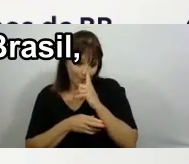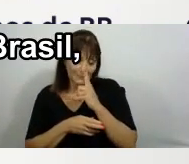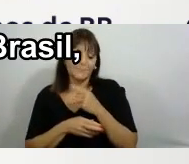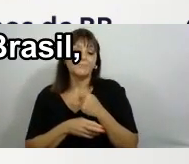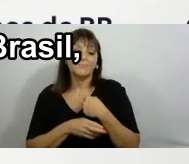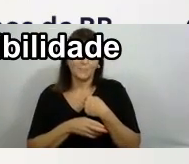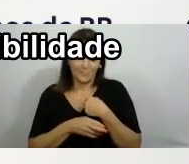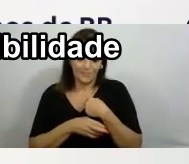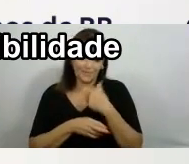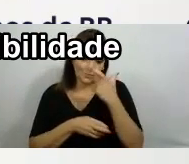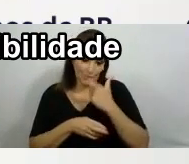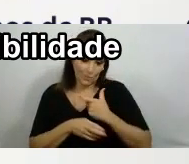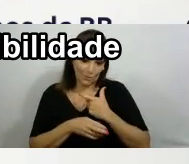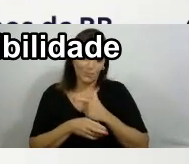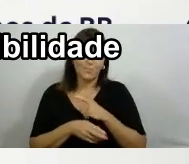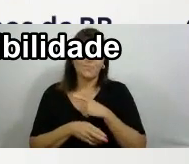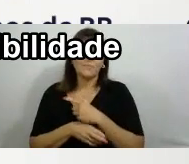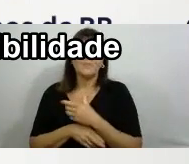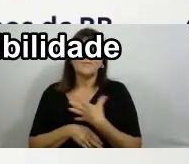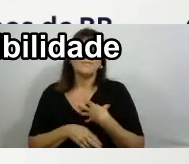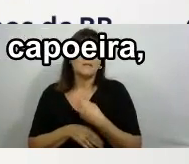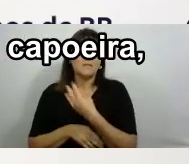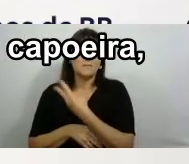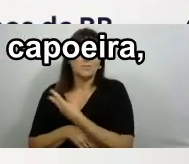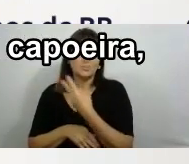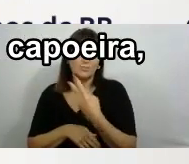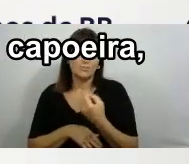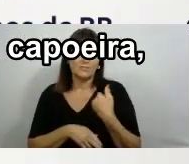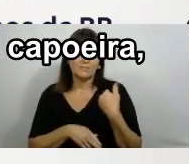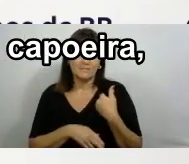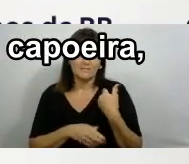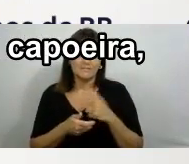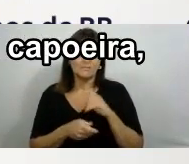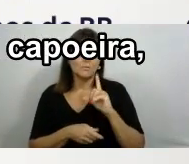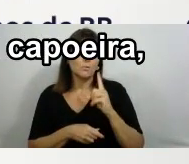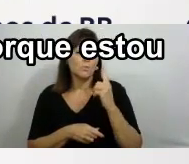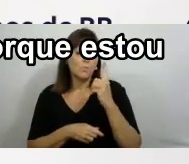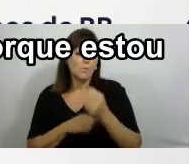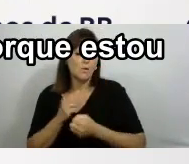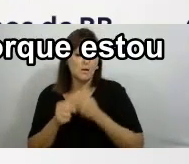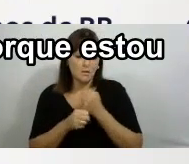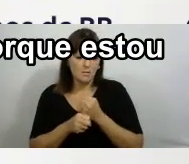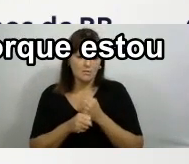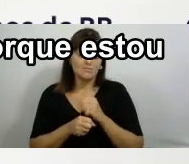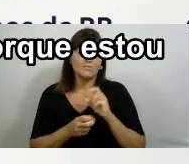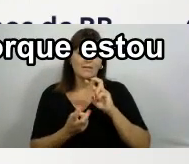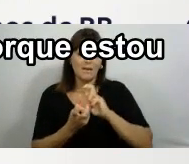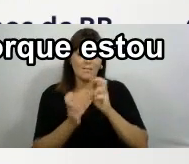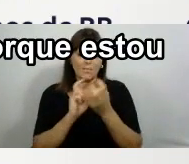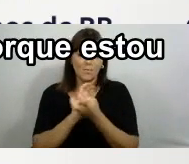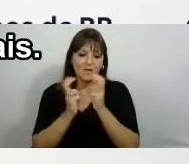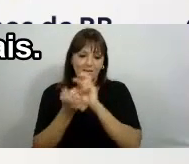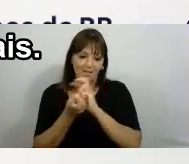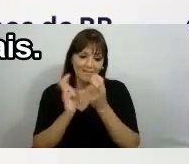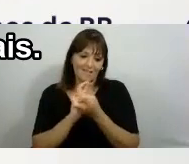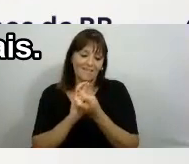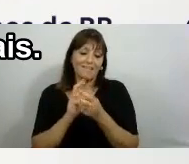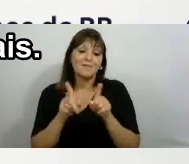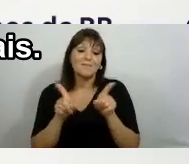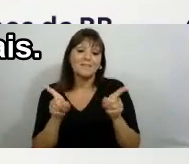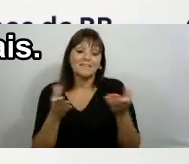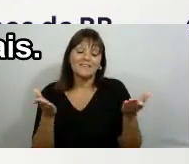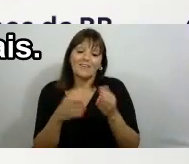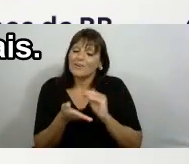tenho 20 anos de Banco do Brasil, eu tenho 1 ano no time de acessibilidade, aproximadamente. E eu também sou capoeira, mas estou em falta com a capoeira, porque estou estudando,